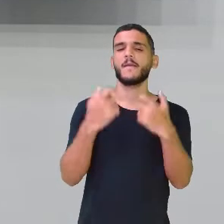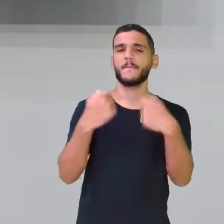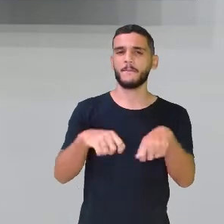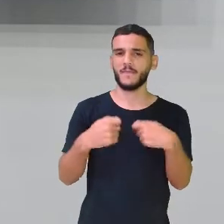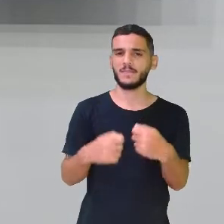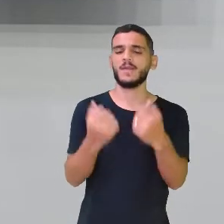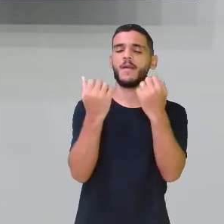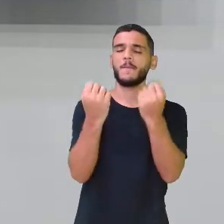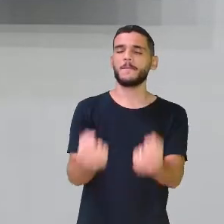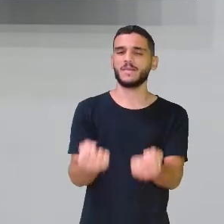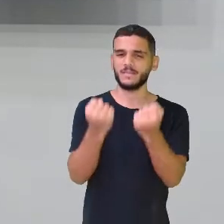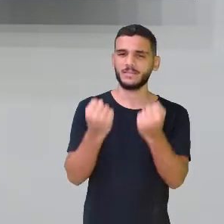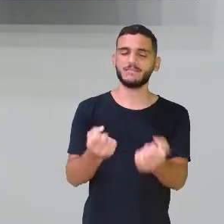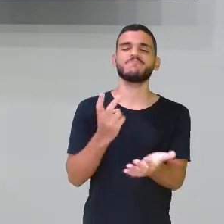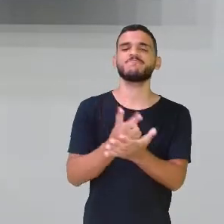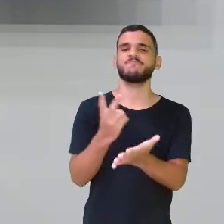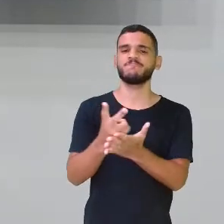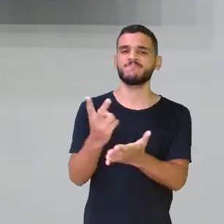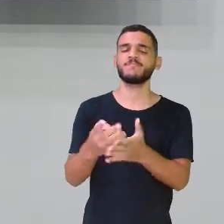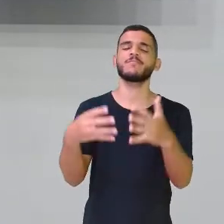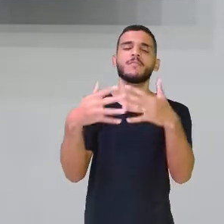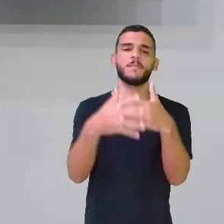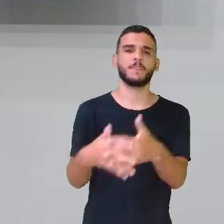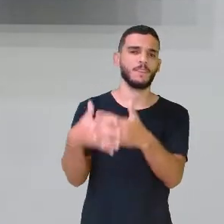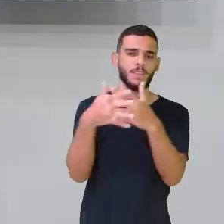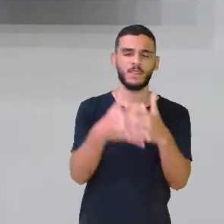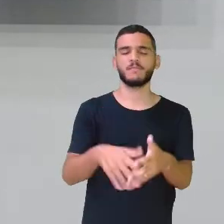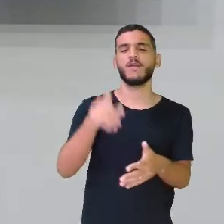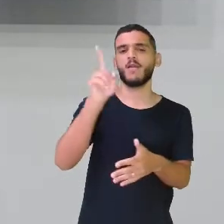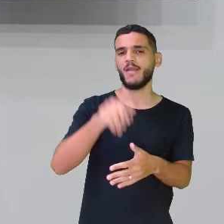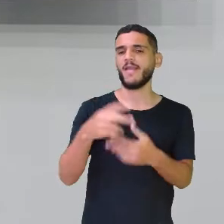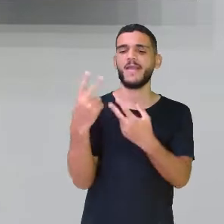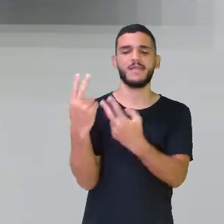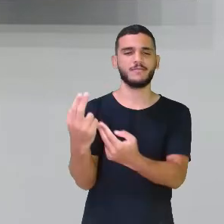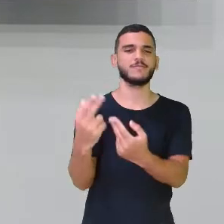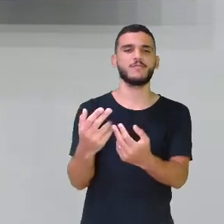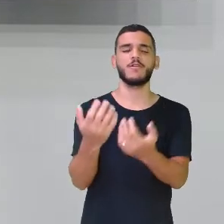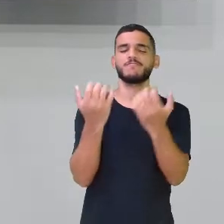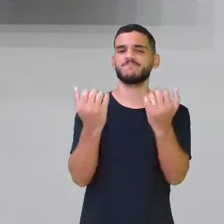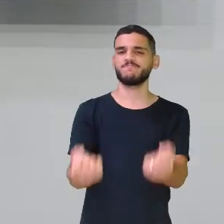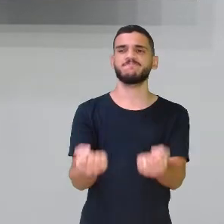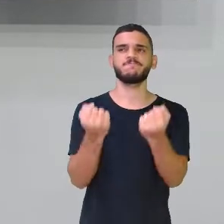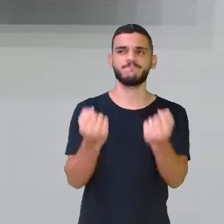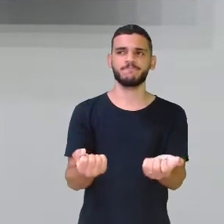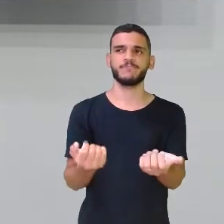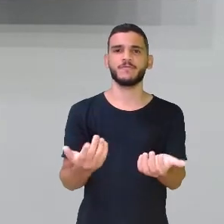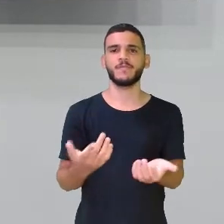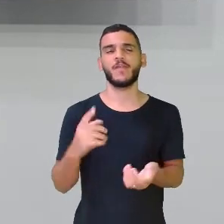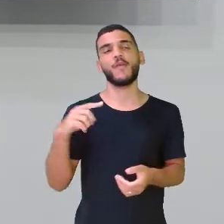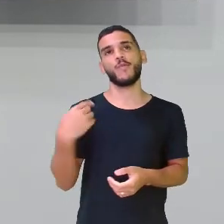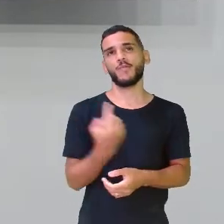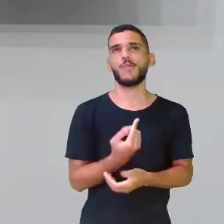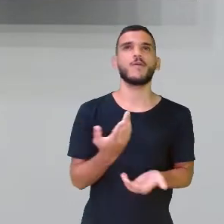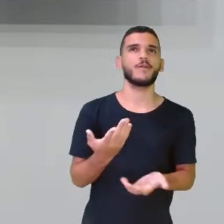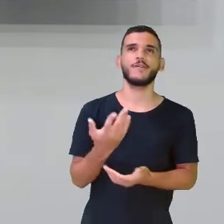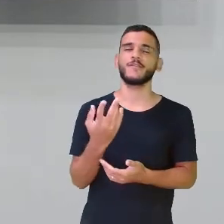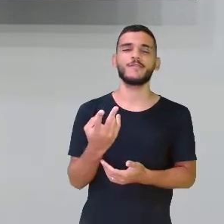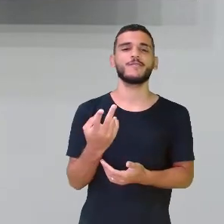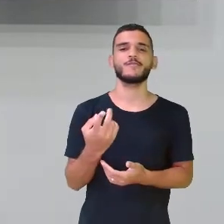ele passa por uma balança e é feita a medição. Claro que a gente não vai encontrar numa